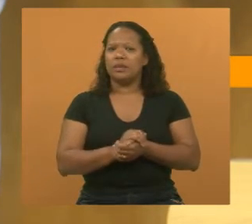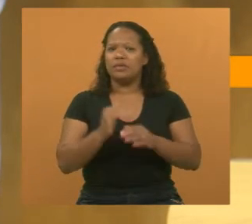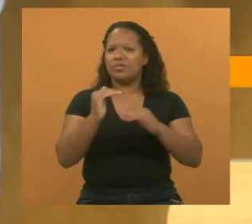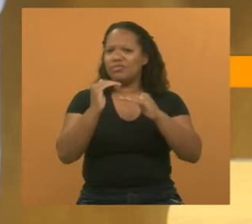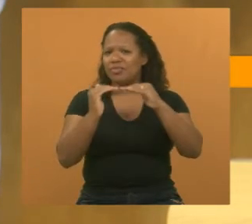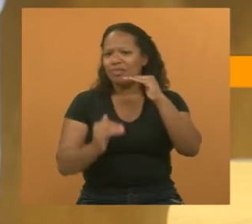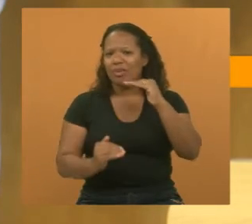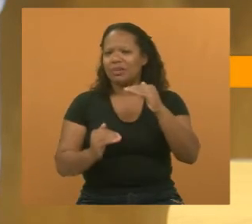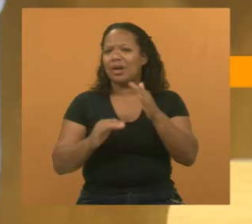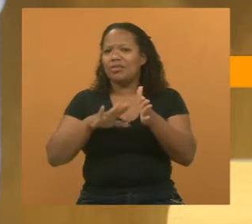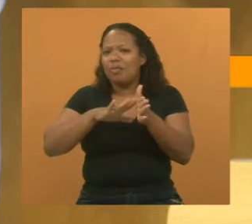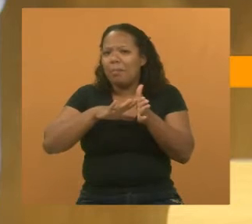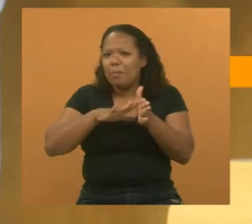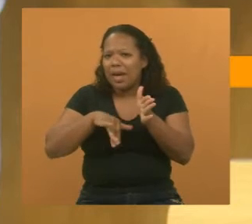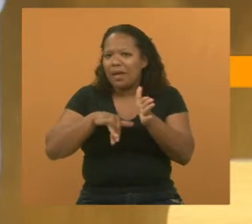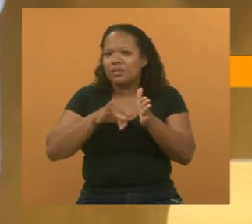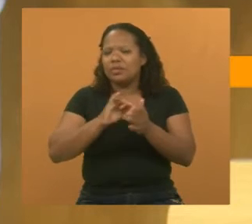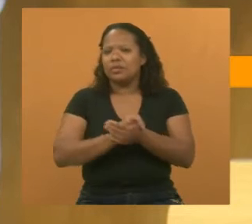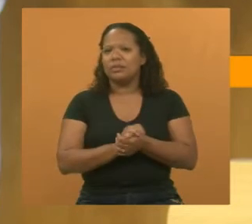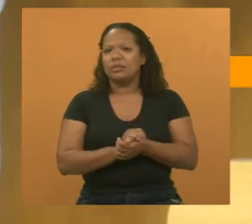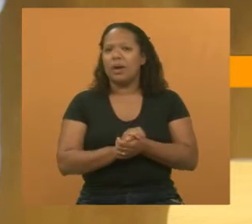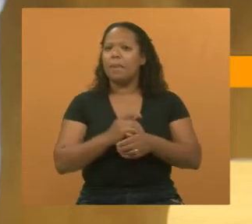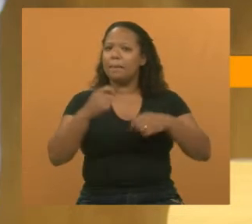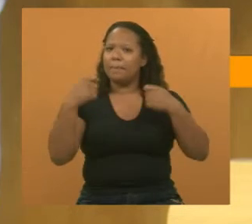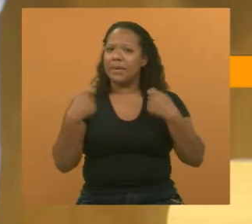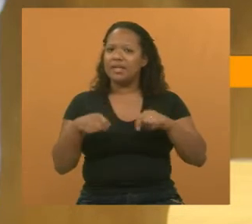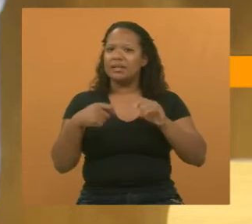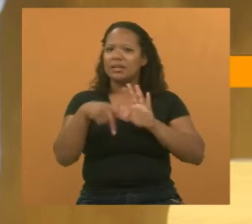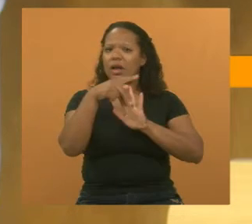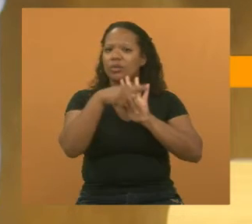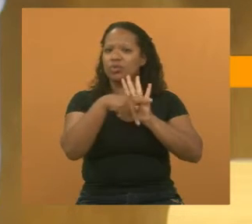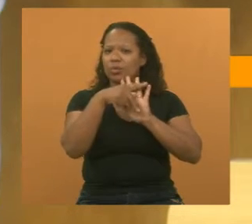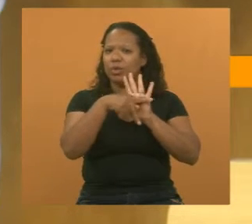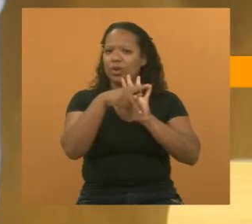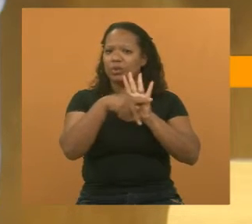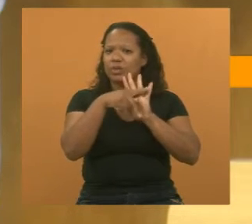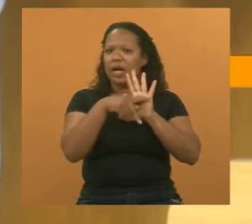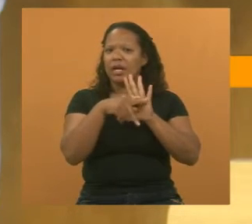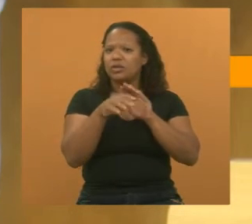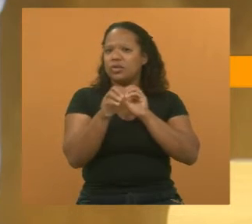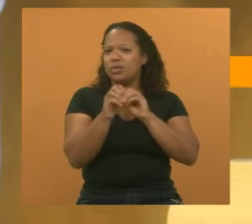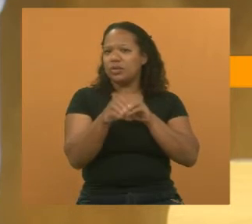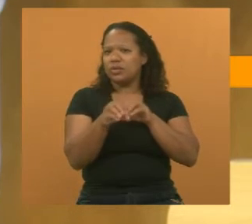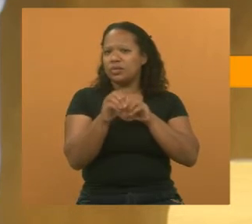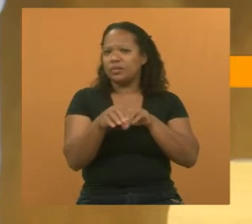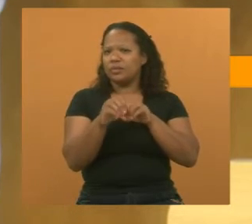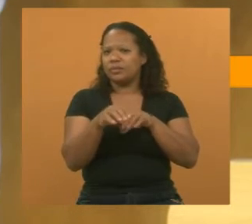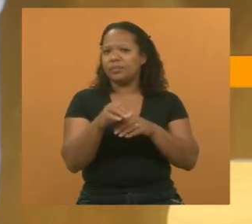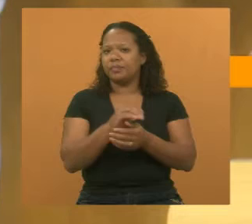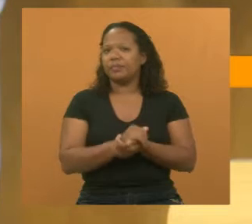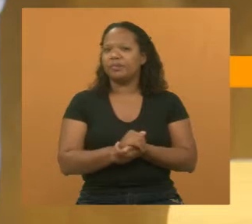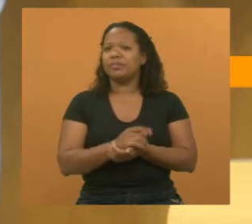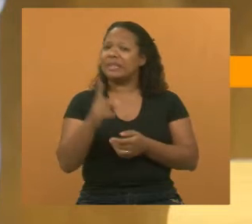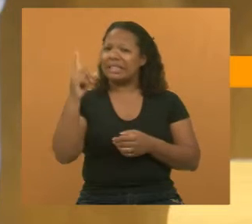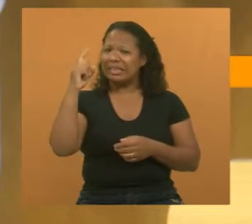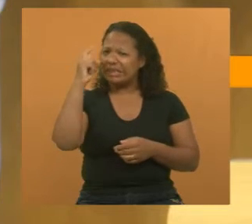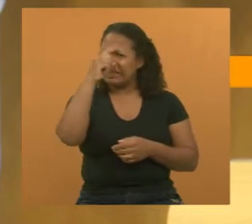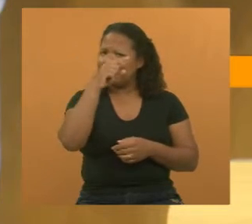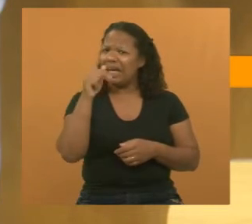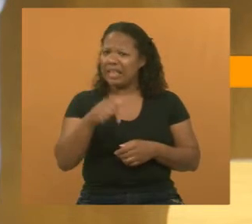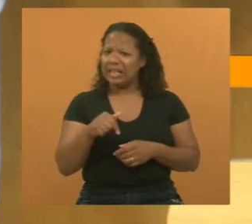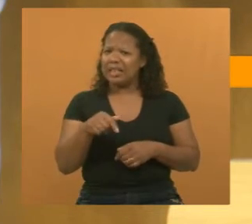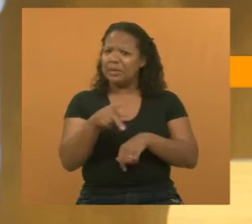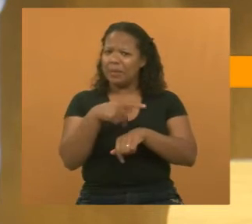desigualdade social, precisa ter um projeto que passe pela educação. E é uma coisa muito difícil no nosso